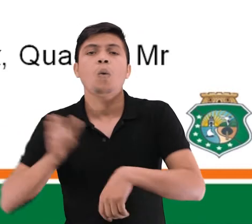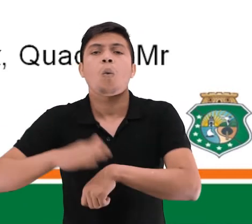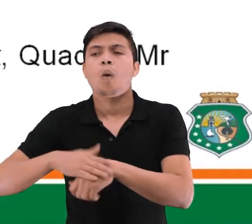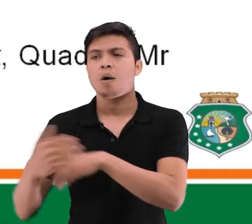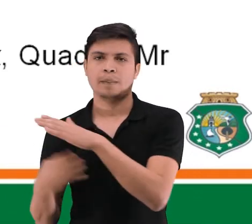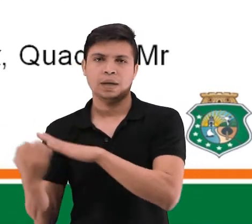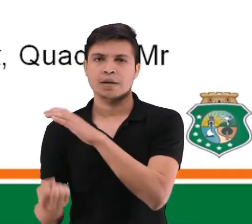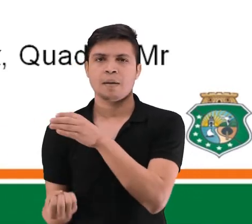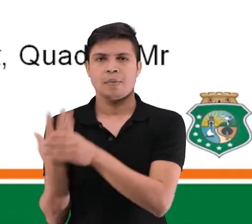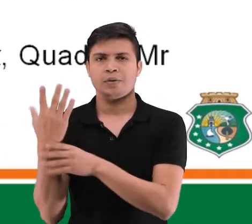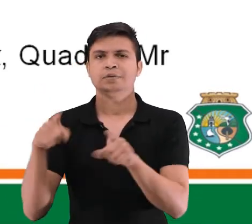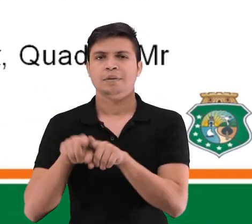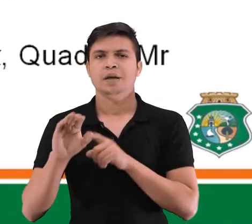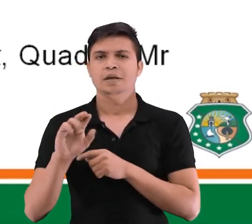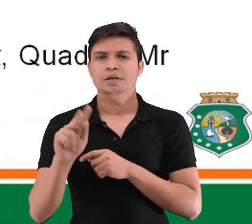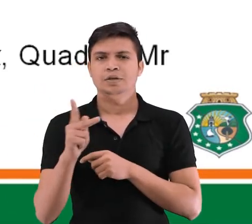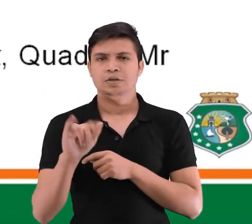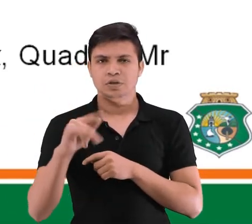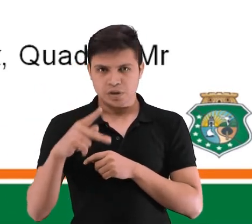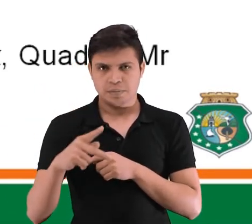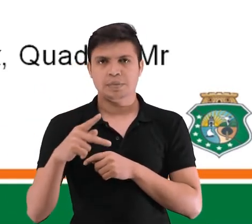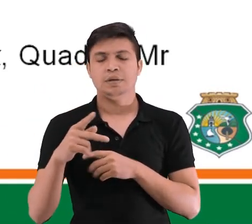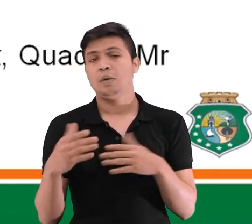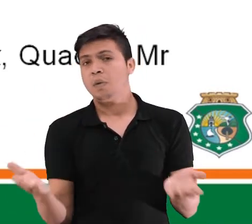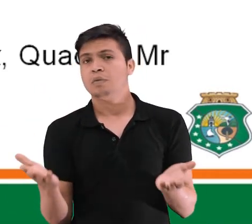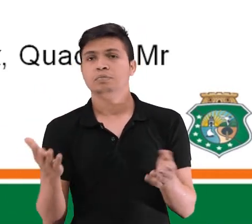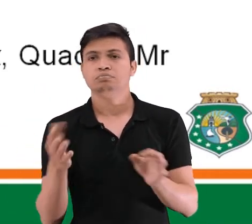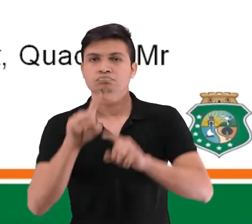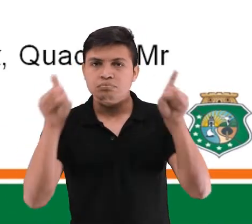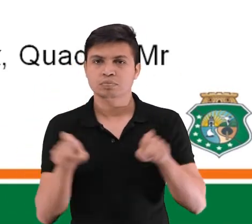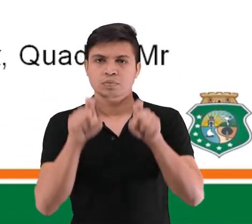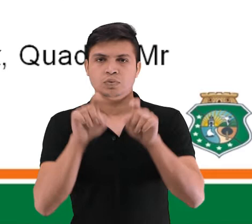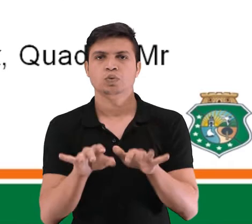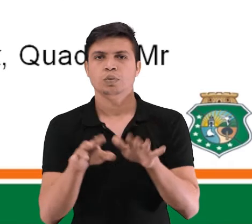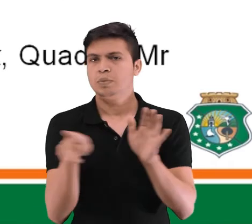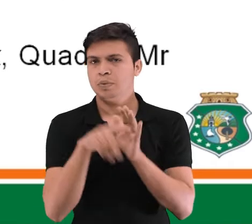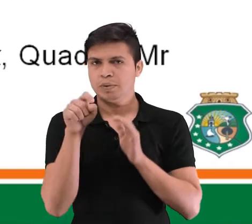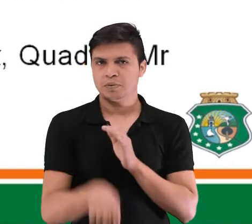chipset e do processador. Versões do BIOS e fabricante de placa-mãe.